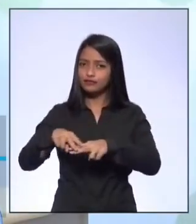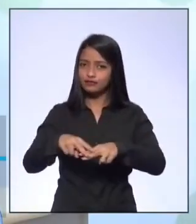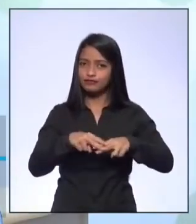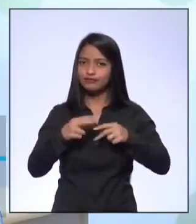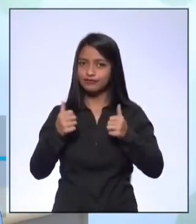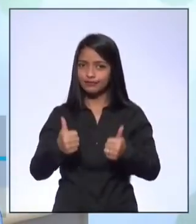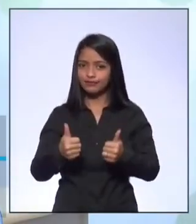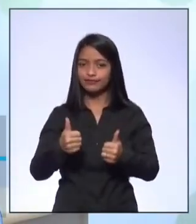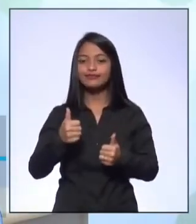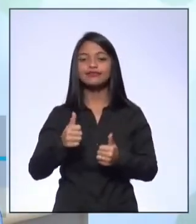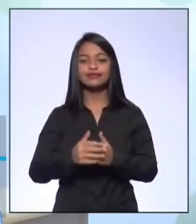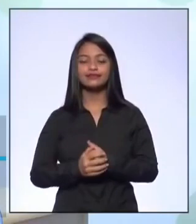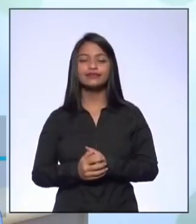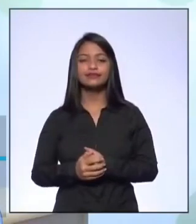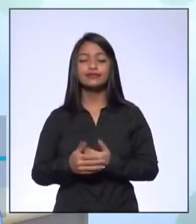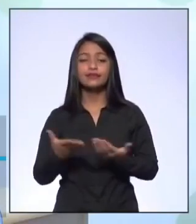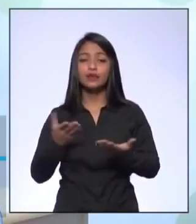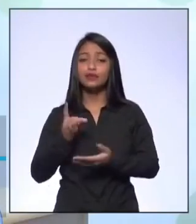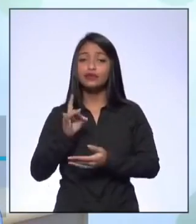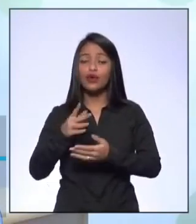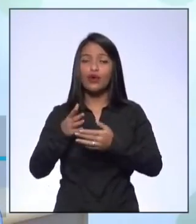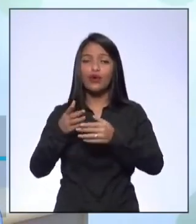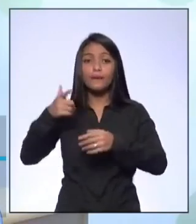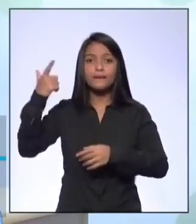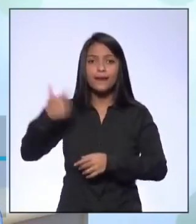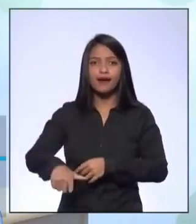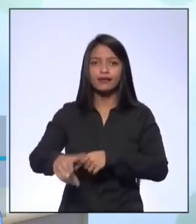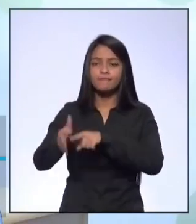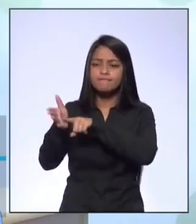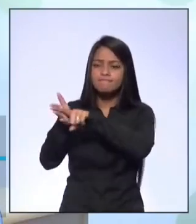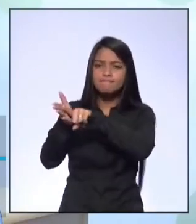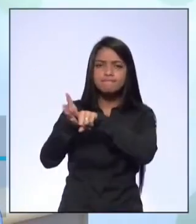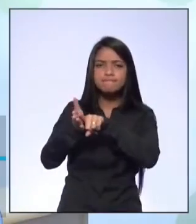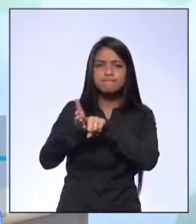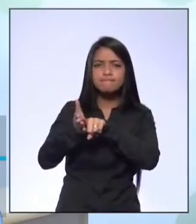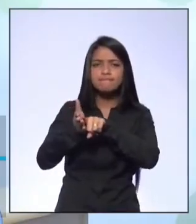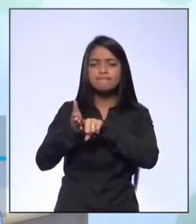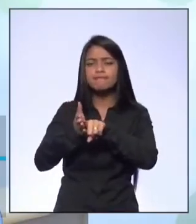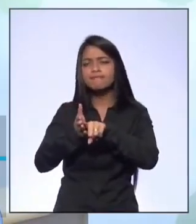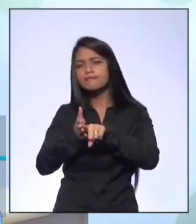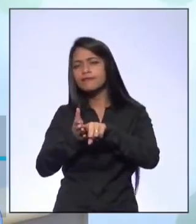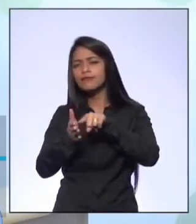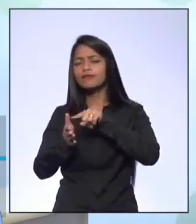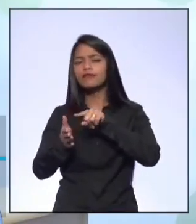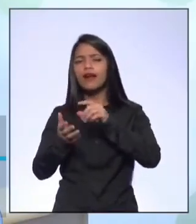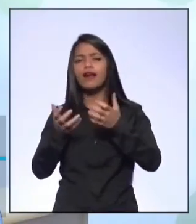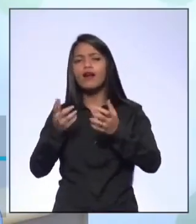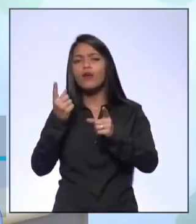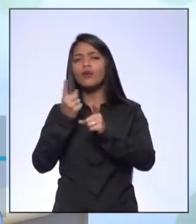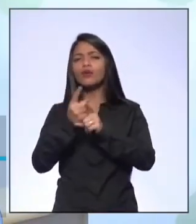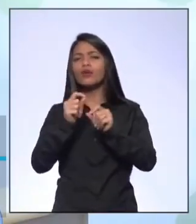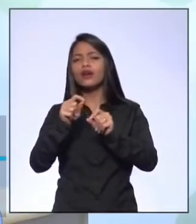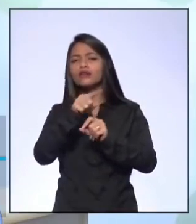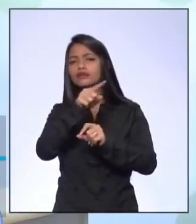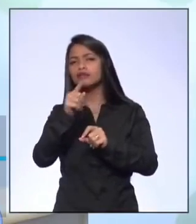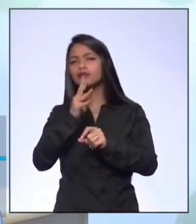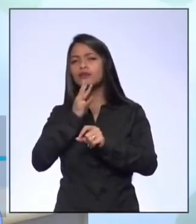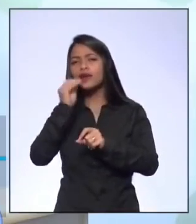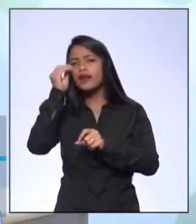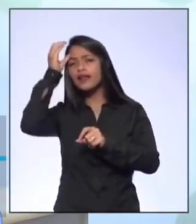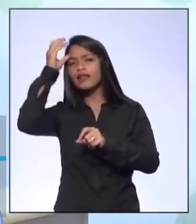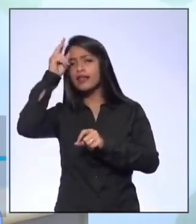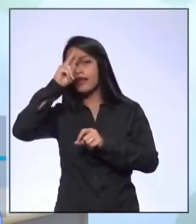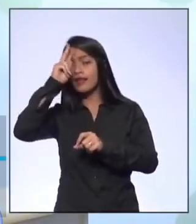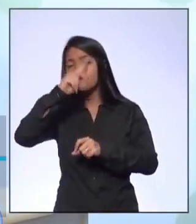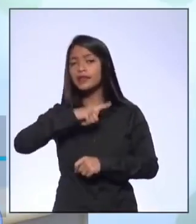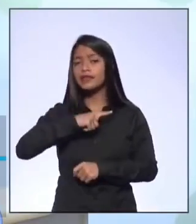anteriores. E agora nós estamos fazendo essa análise para saber até onde o conhecimento de vocês, até